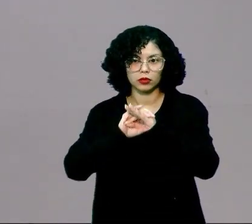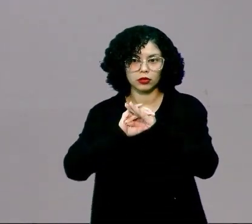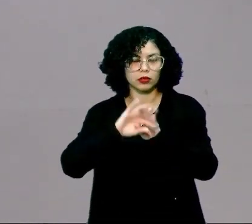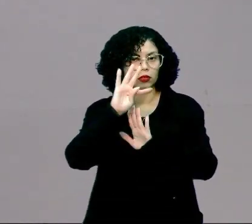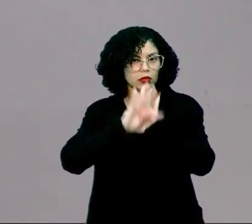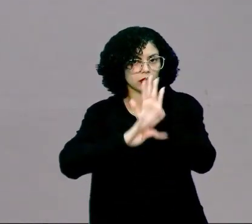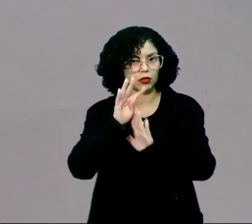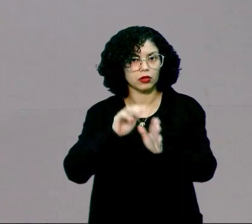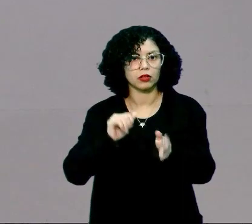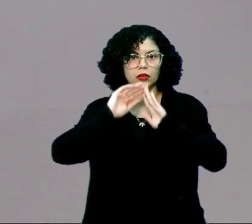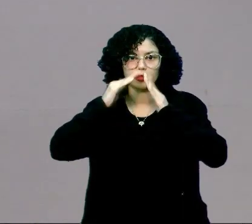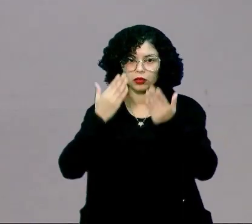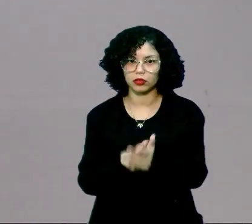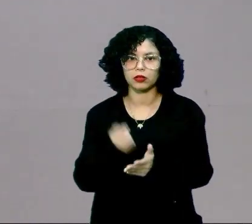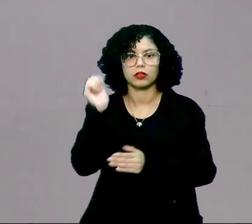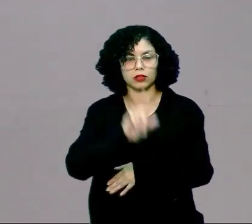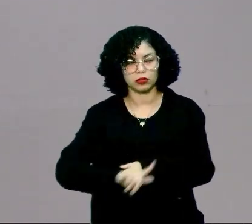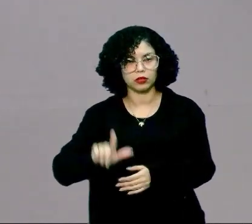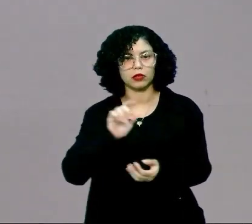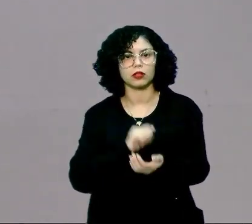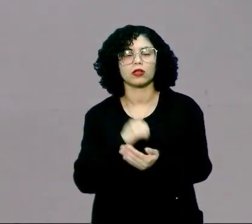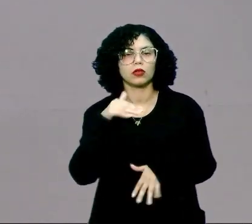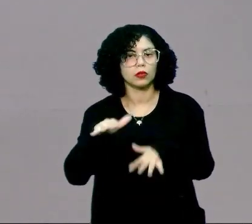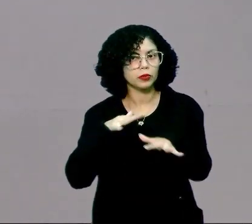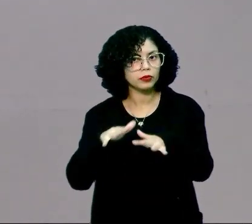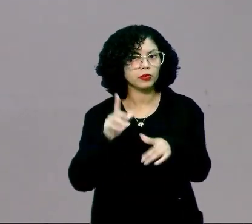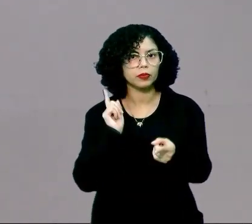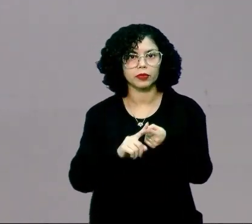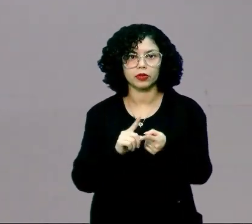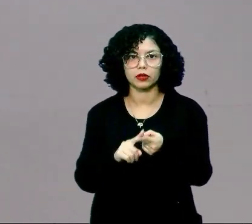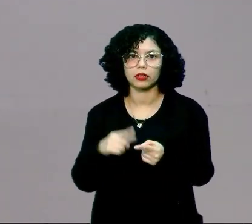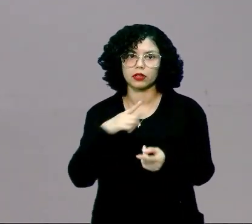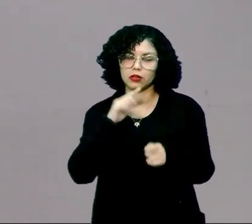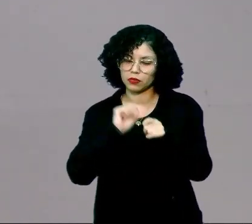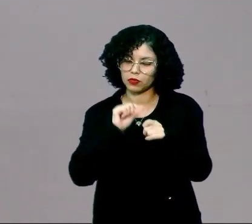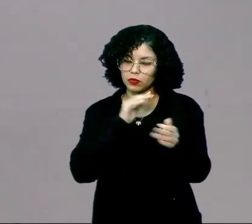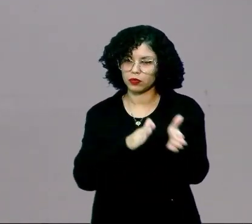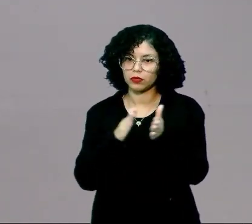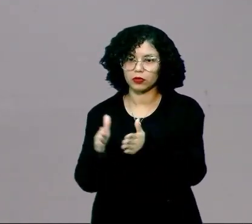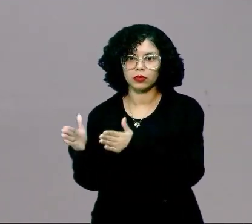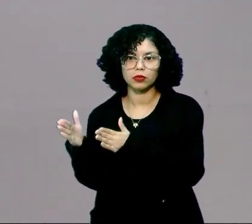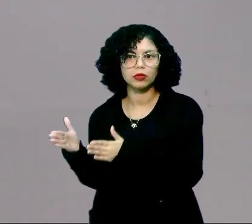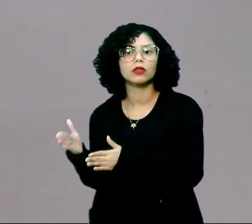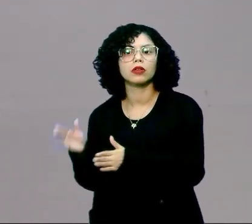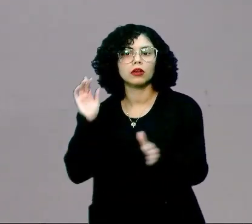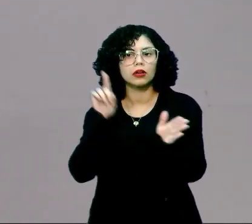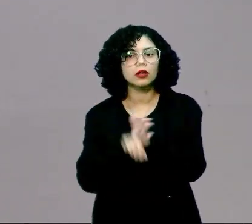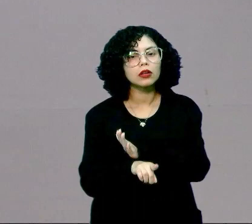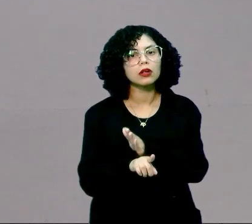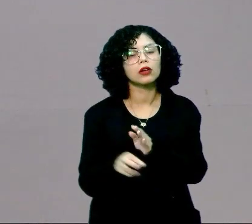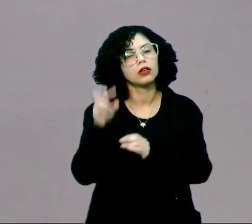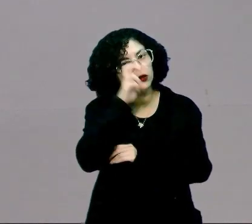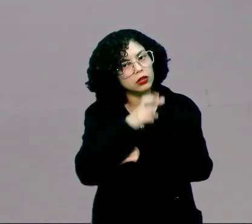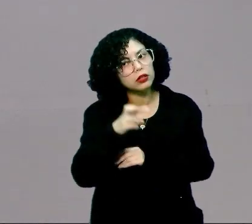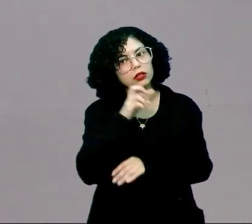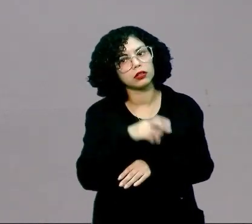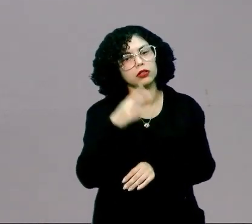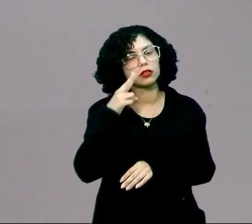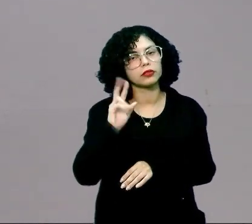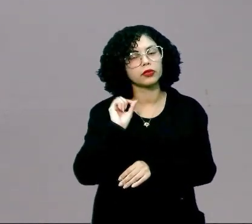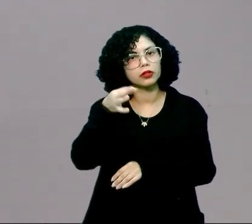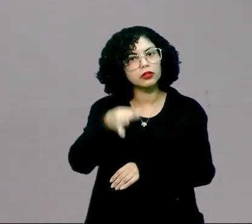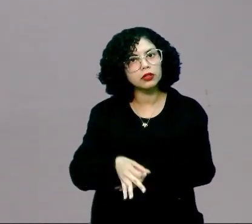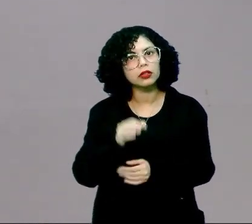texto à escola literária, ao movimento, porque assim eu vou fazendo essa questão de analogia, de ver o